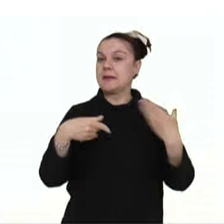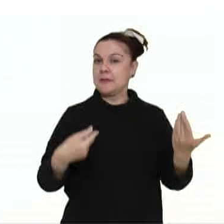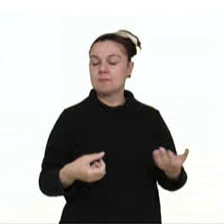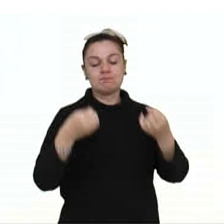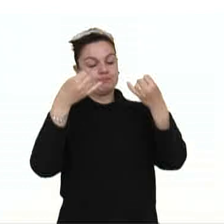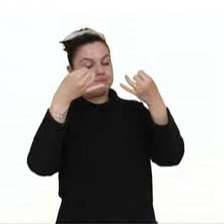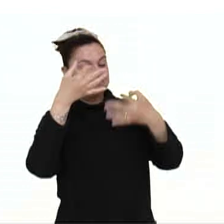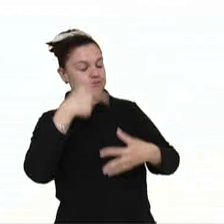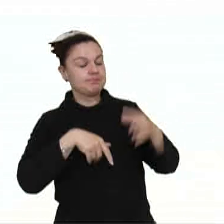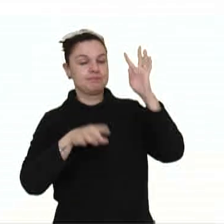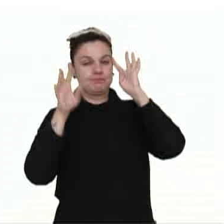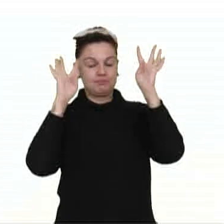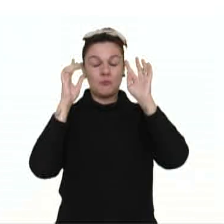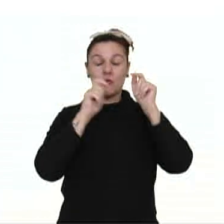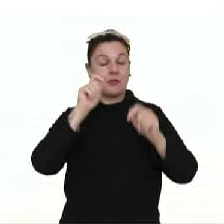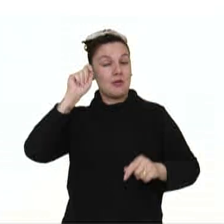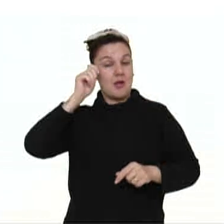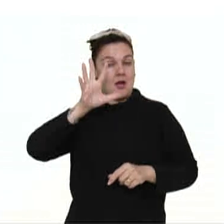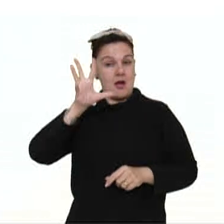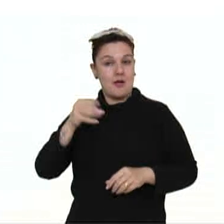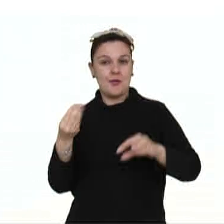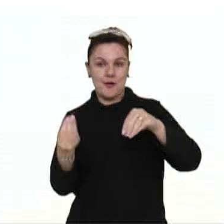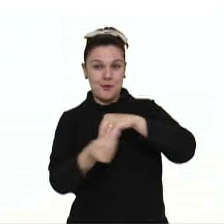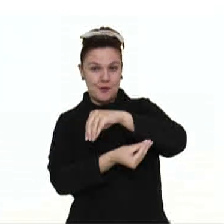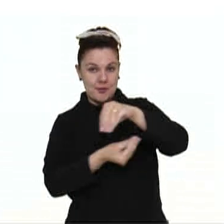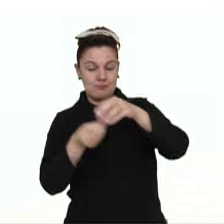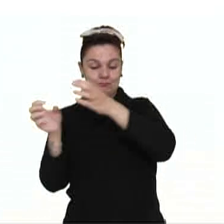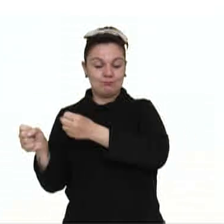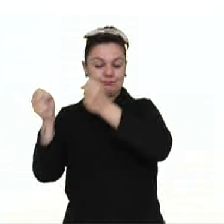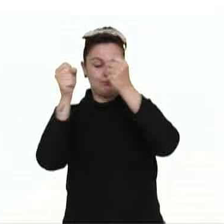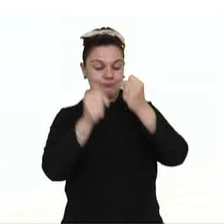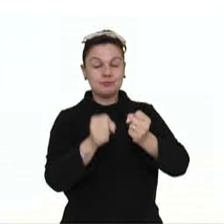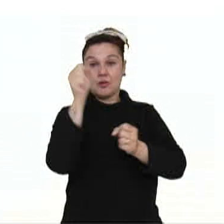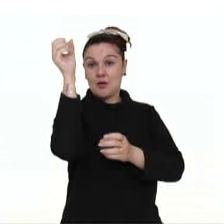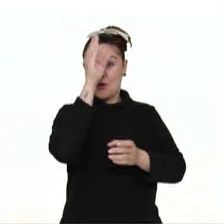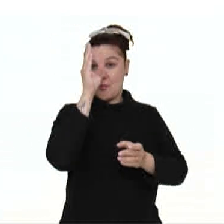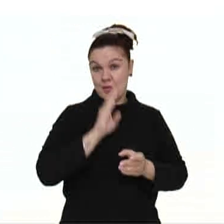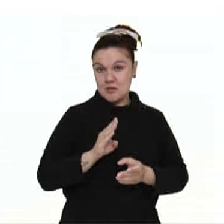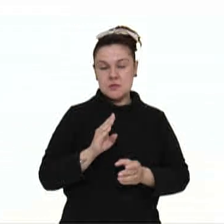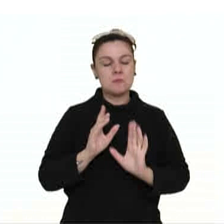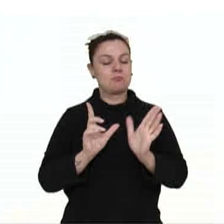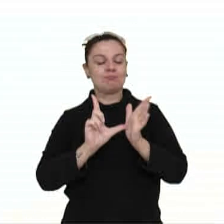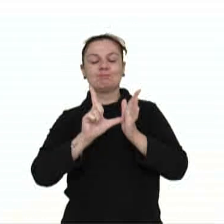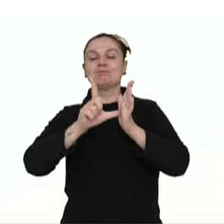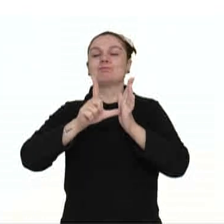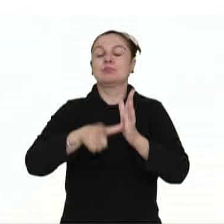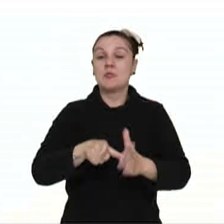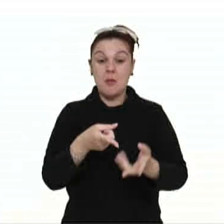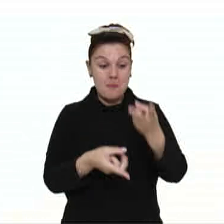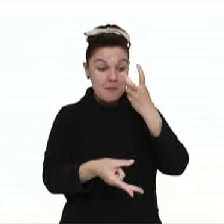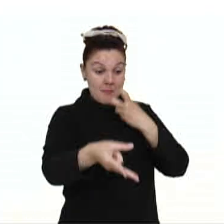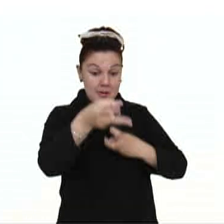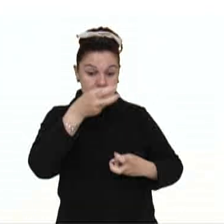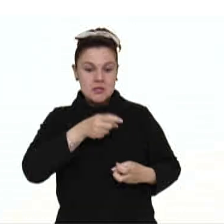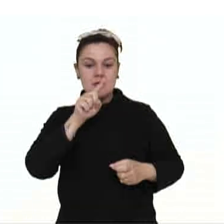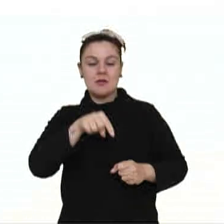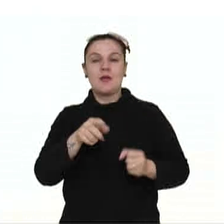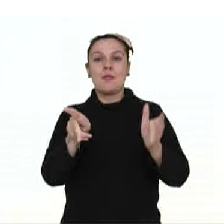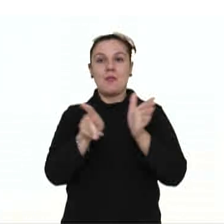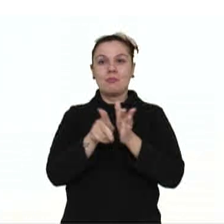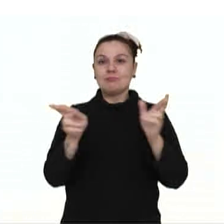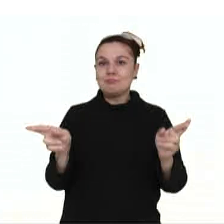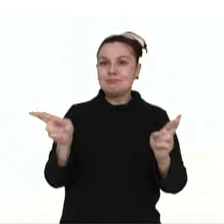para pensar que os africanos, quando misturados e transportados ao Brasil, não demoraram em perceber a existência entre